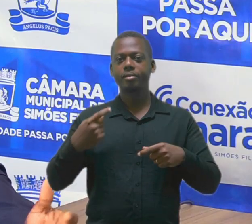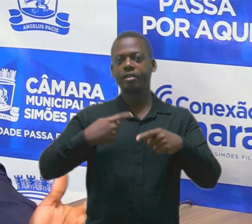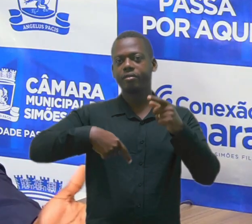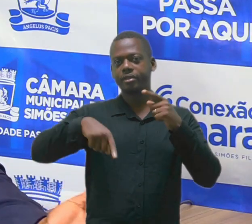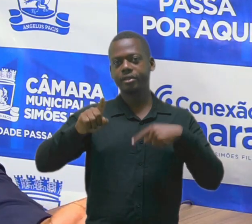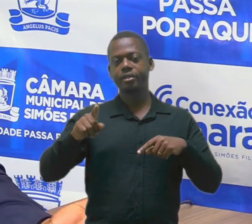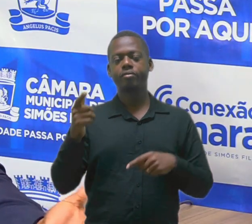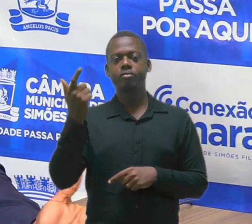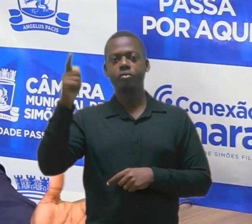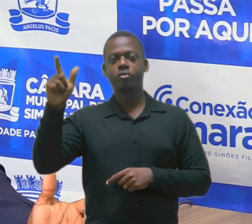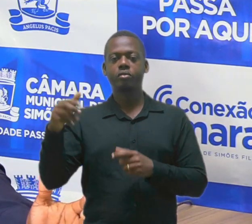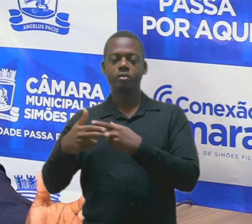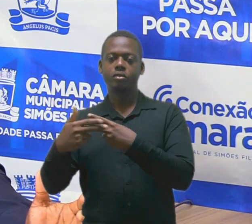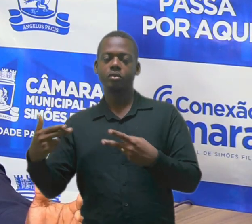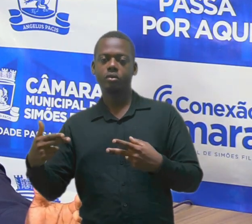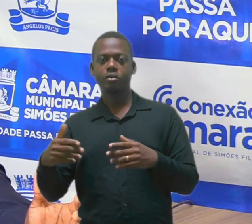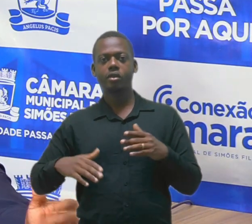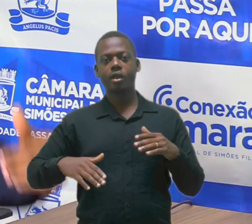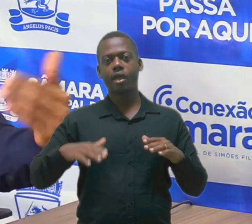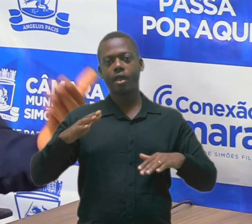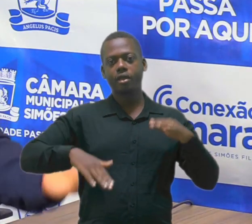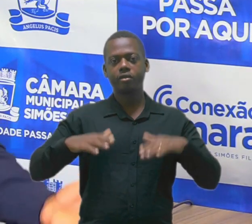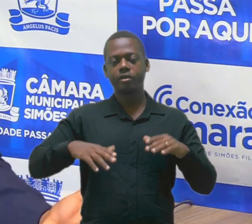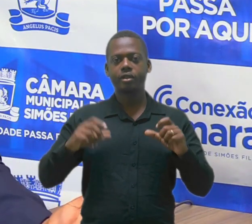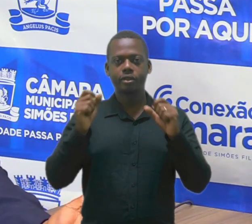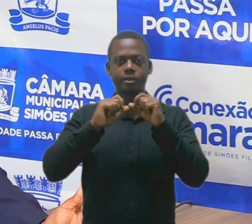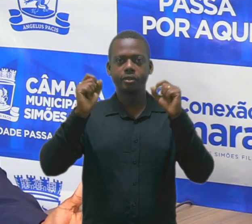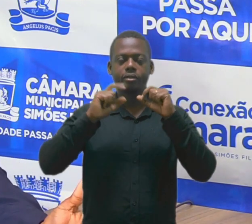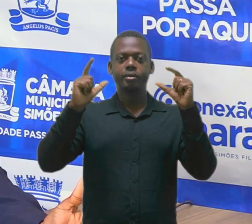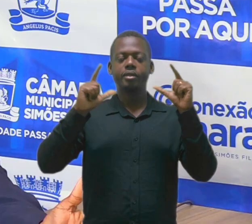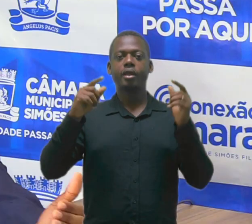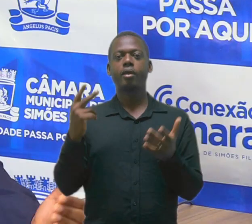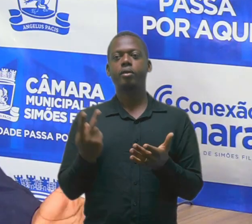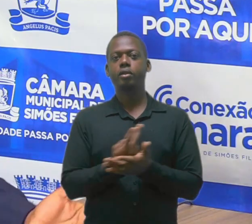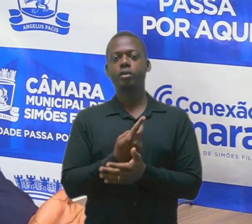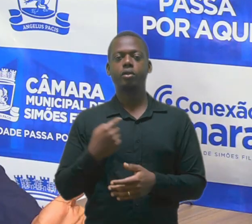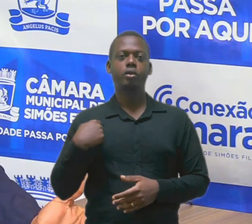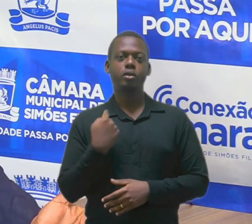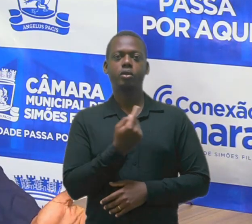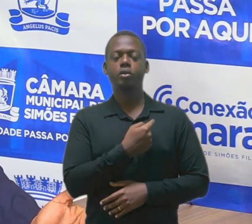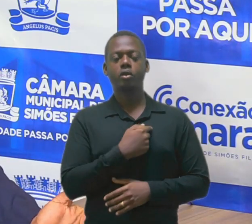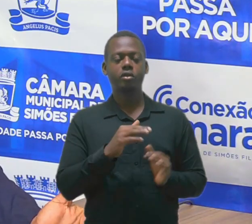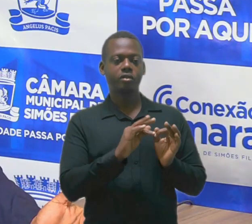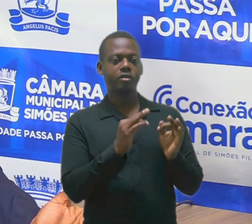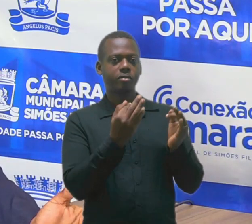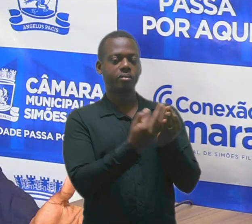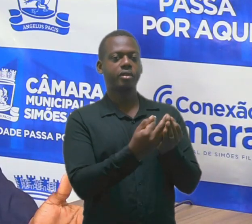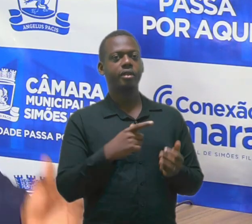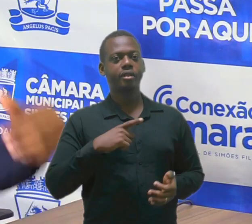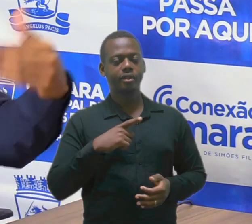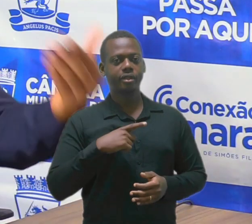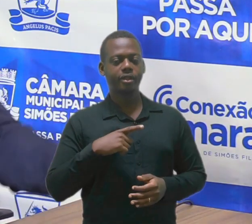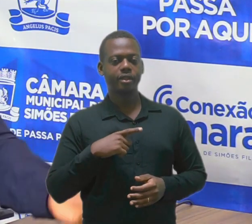Muitas. E muitas vezes esse despertar acontece quando a gente tem algum caso na família que aí a